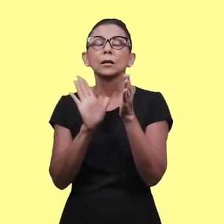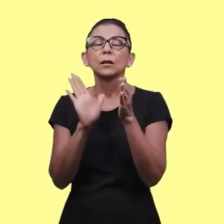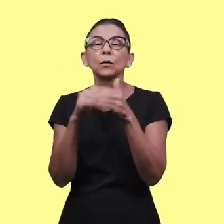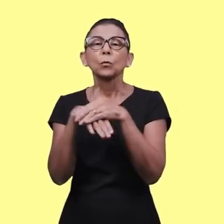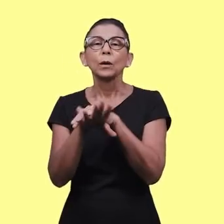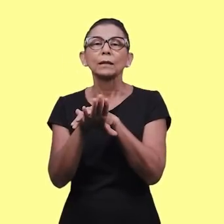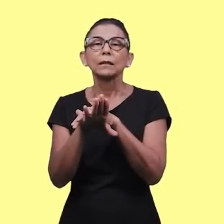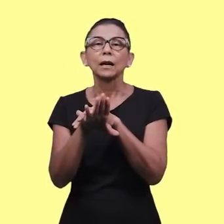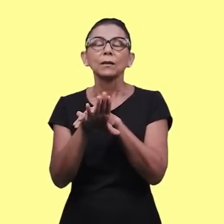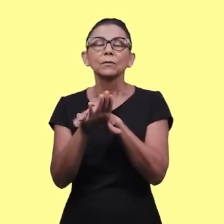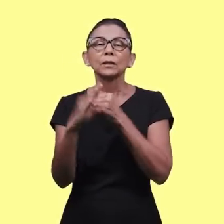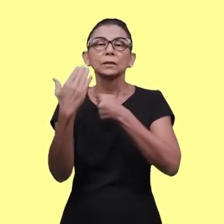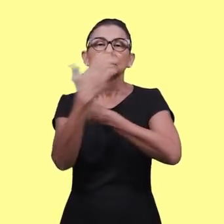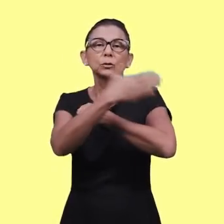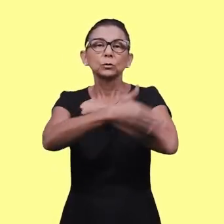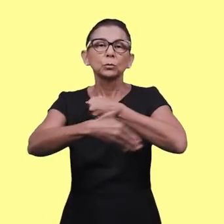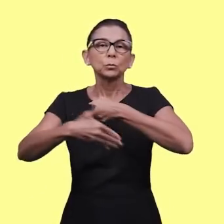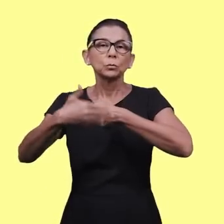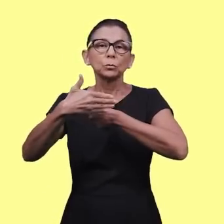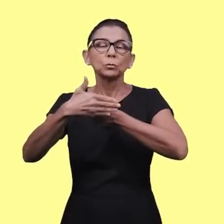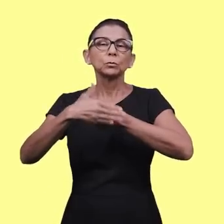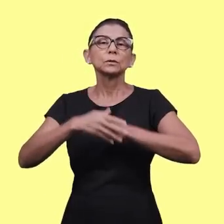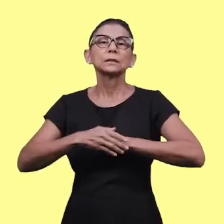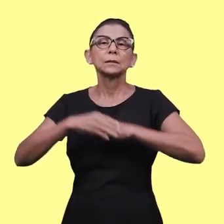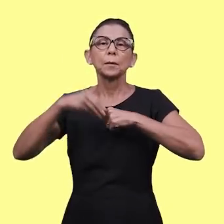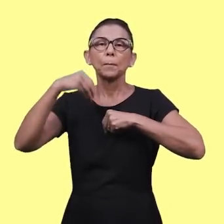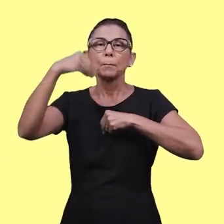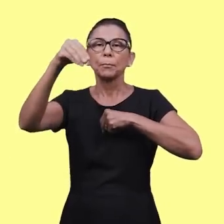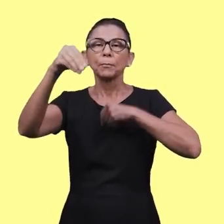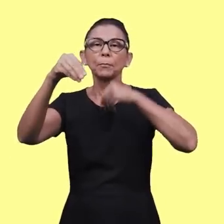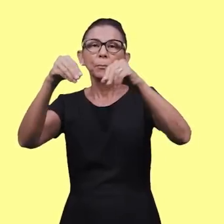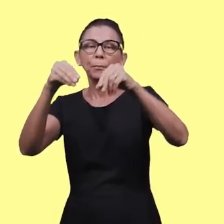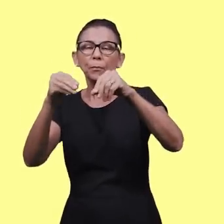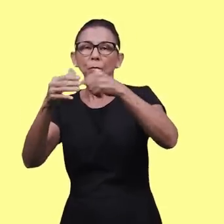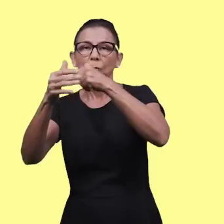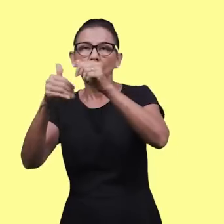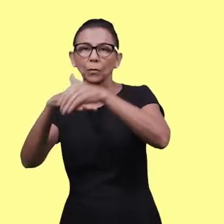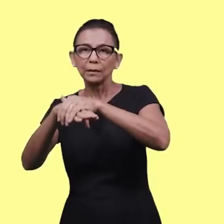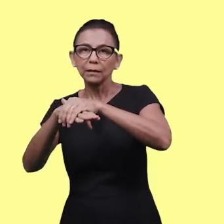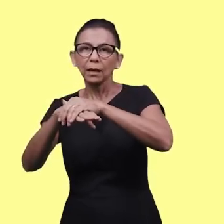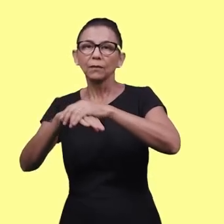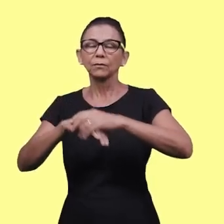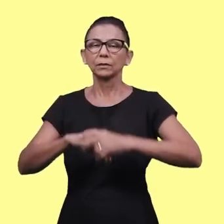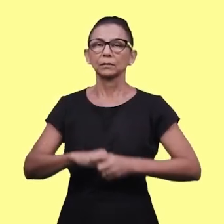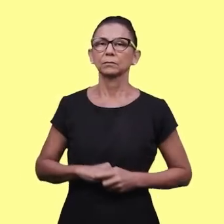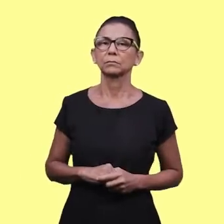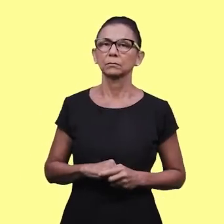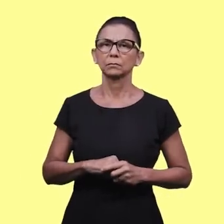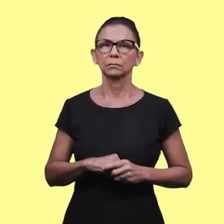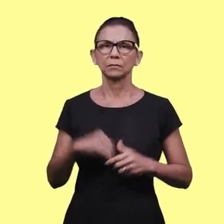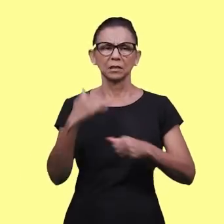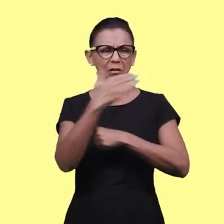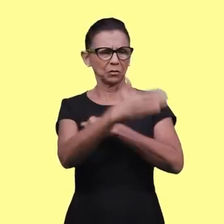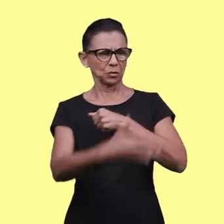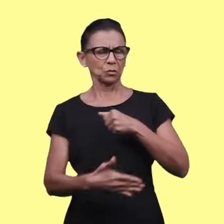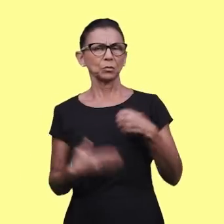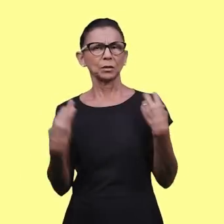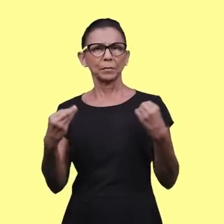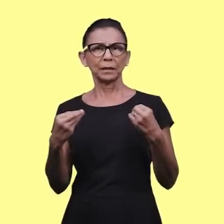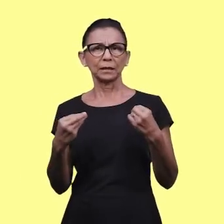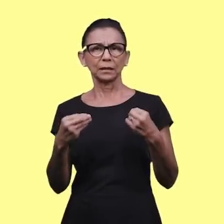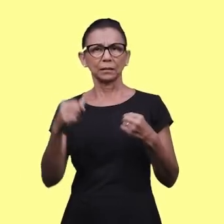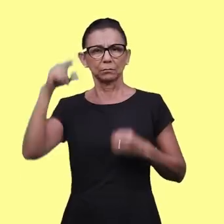os escudos. Os escudos protegiam os soldados. E o que representa o escudo para nós,